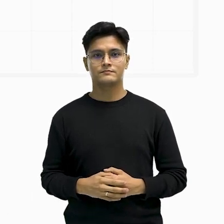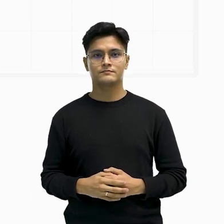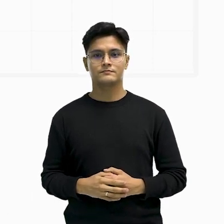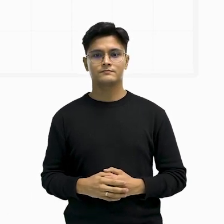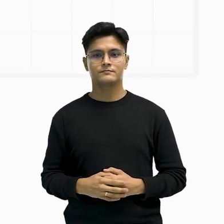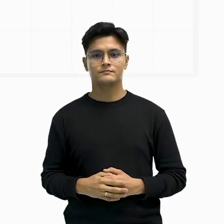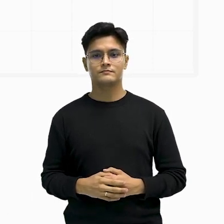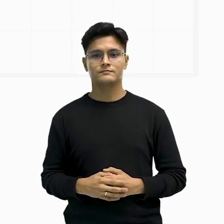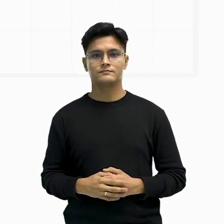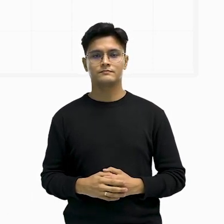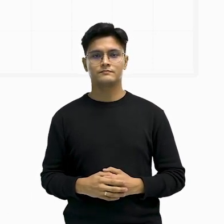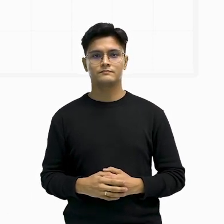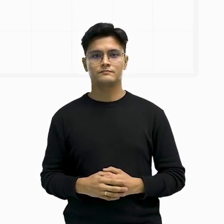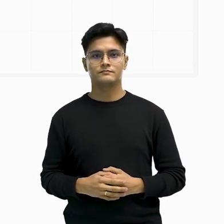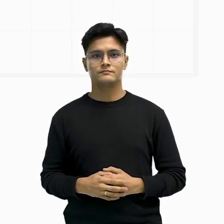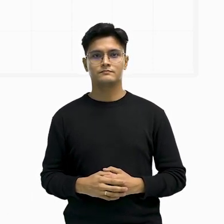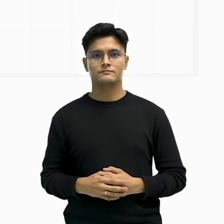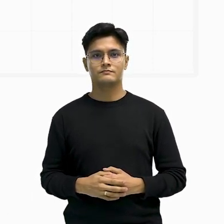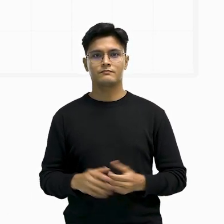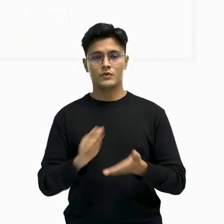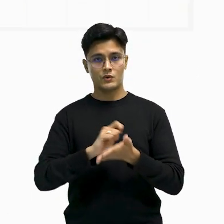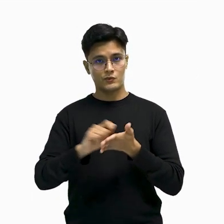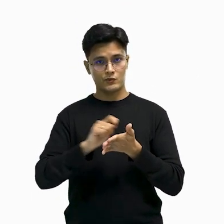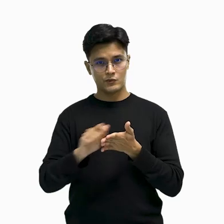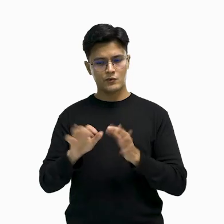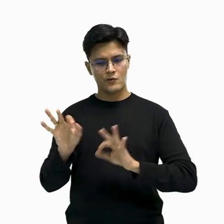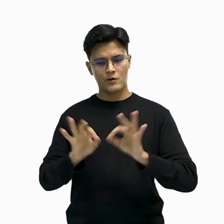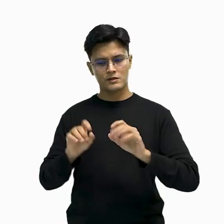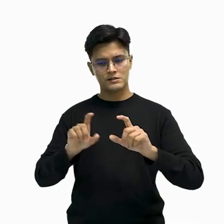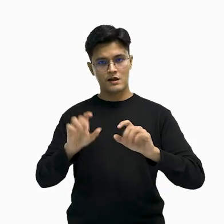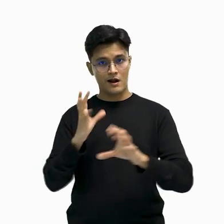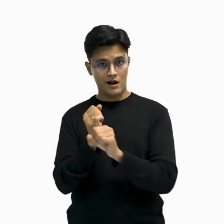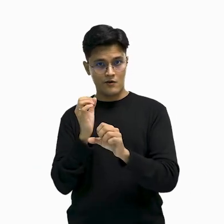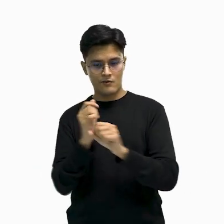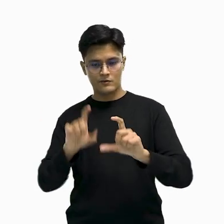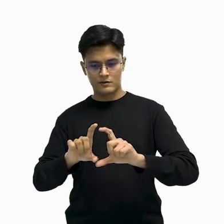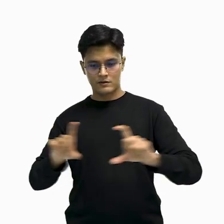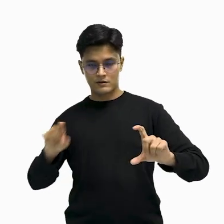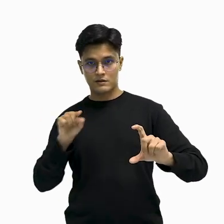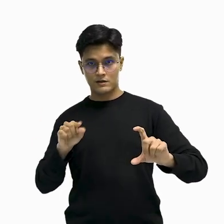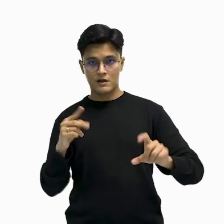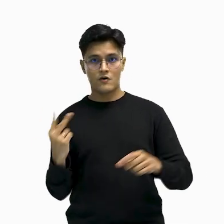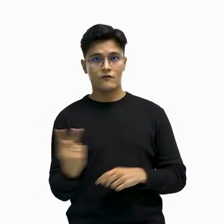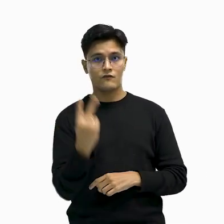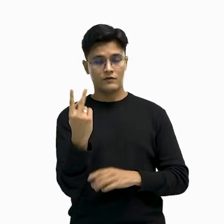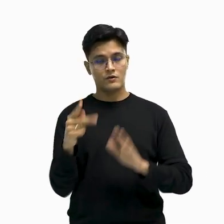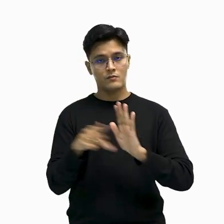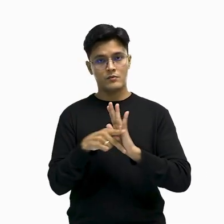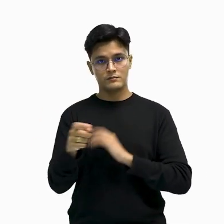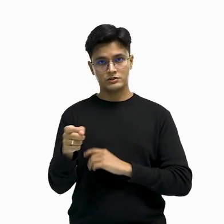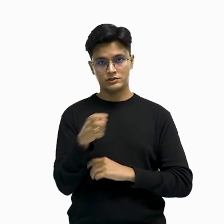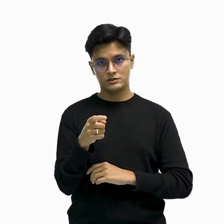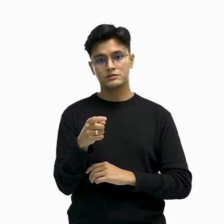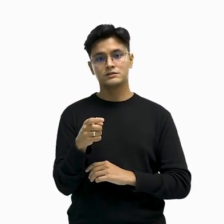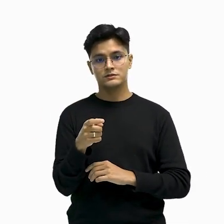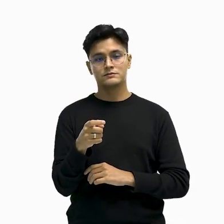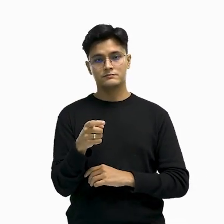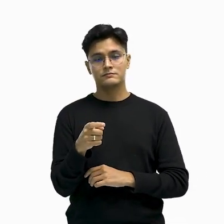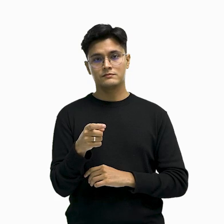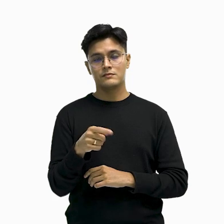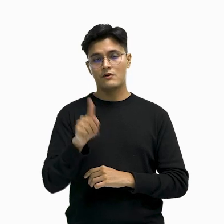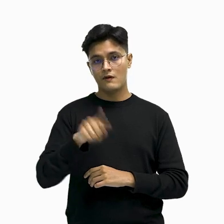deixa eu colocar aqui para baixo, o valor de x nesse caso aí, ele vai valer 180, que é o valor do